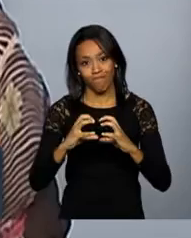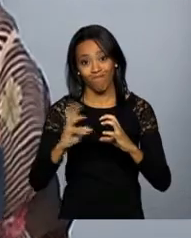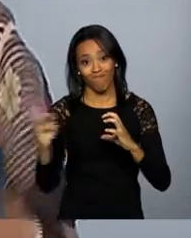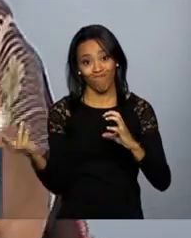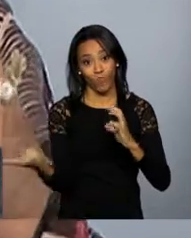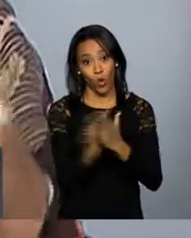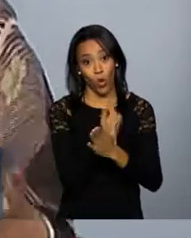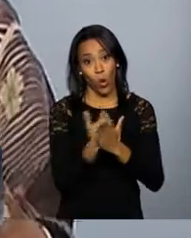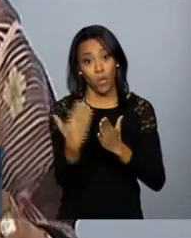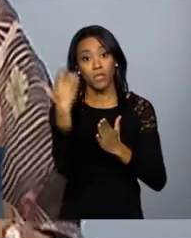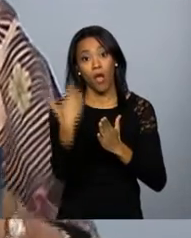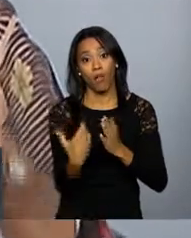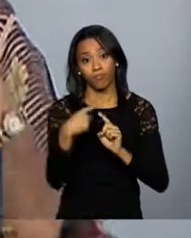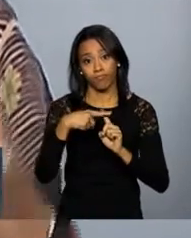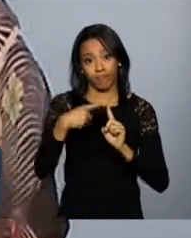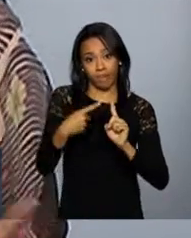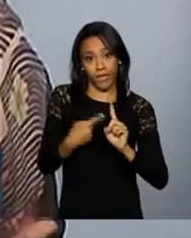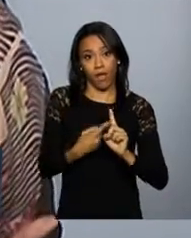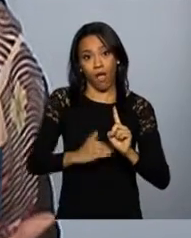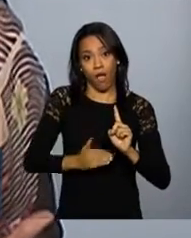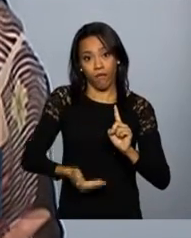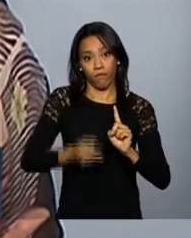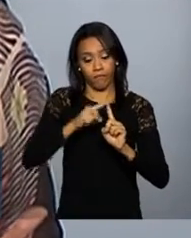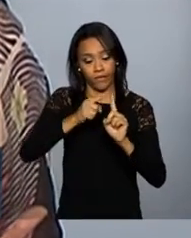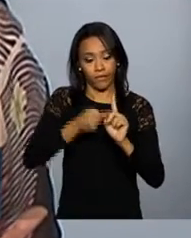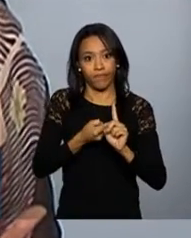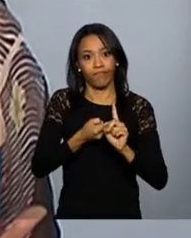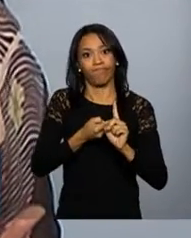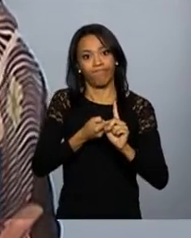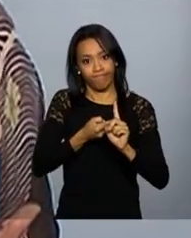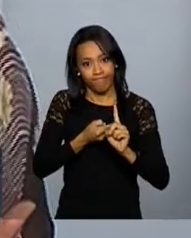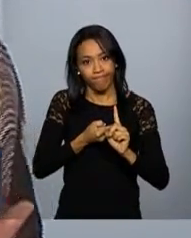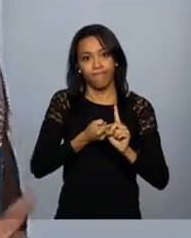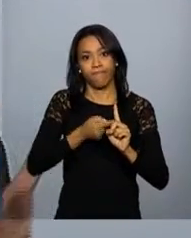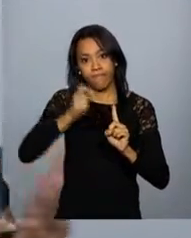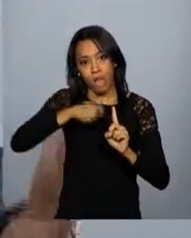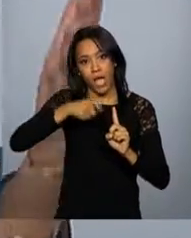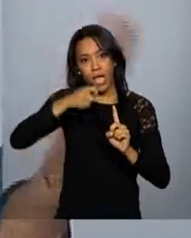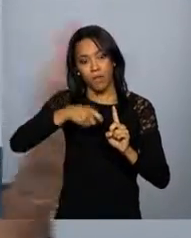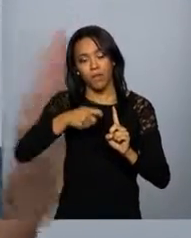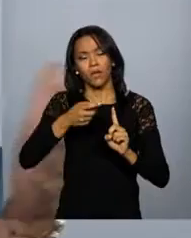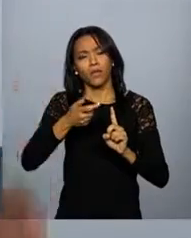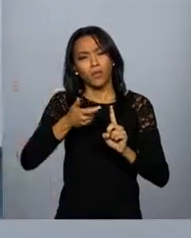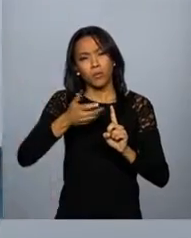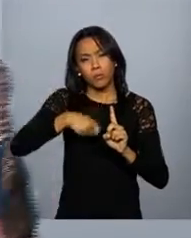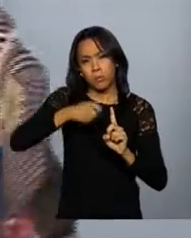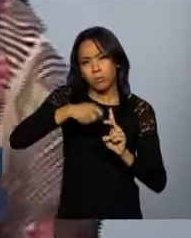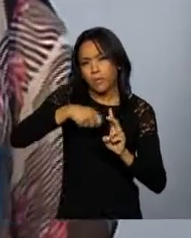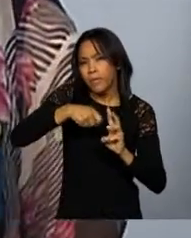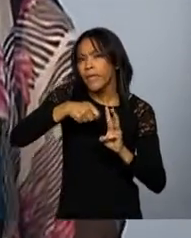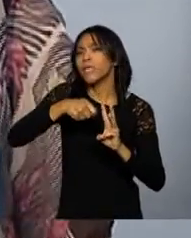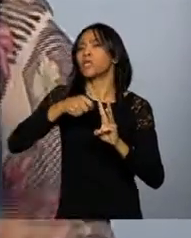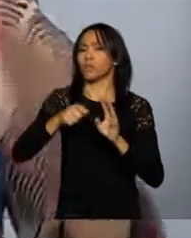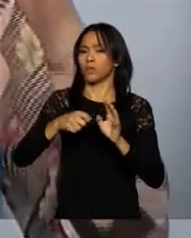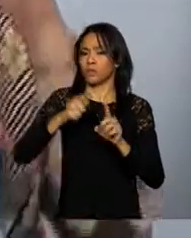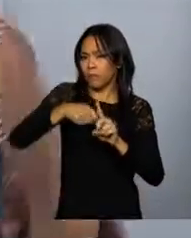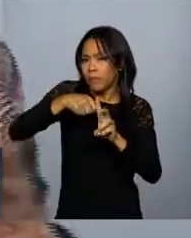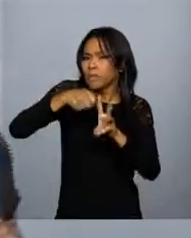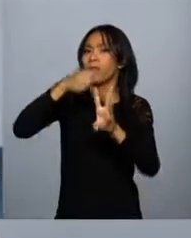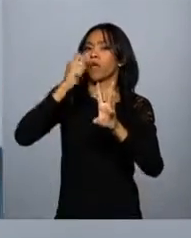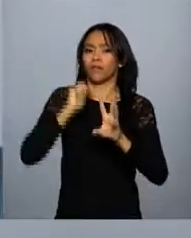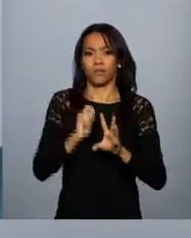fetos e mulheres com fetos em gestação, geralmente nos primeiros meses,